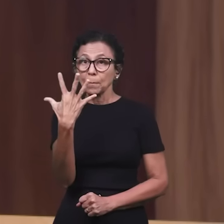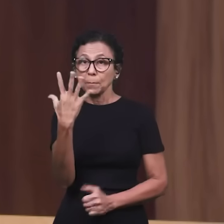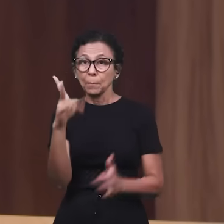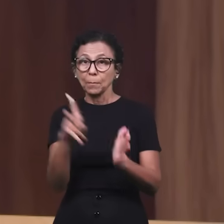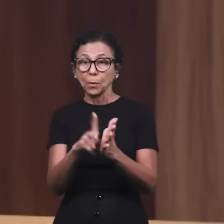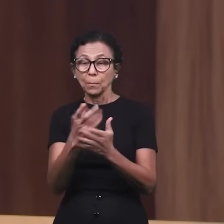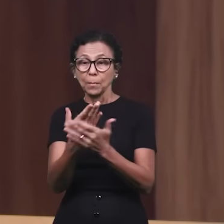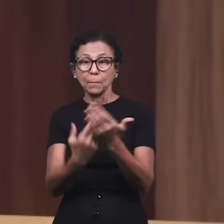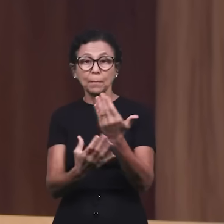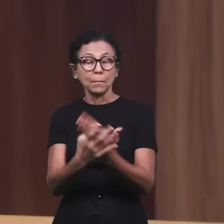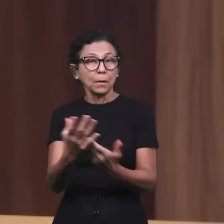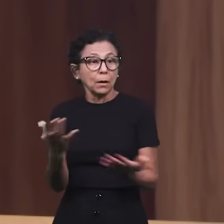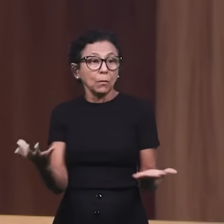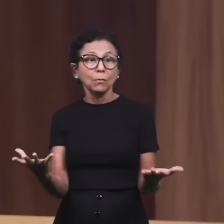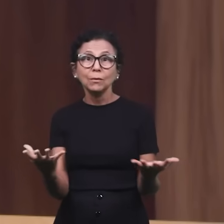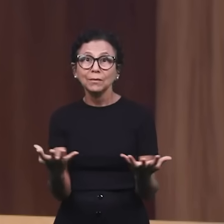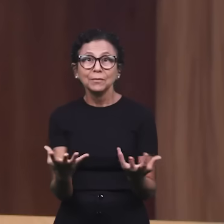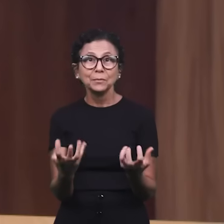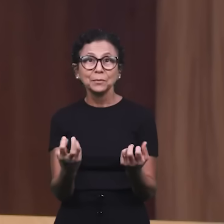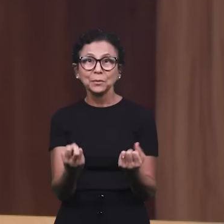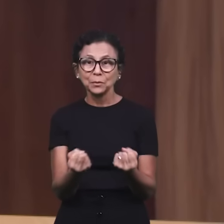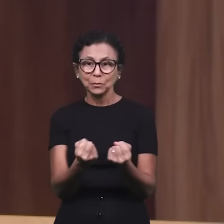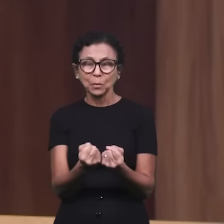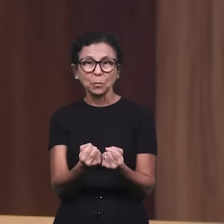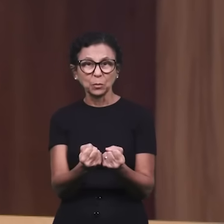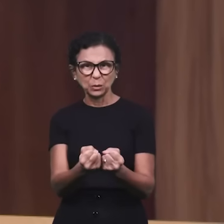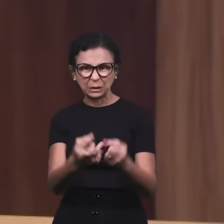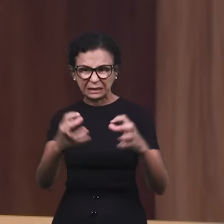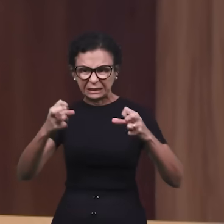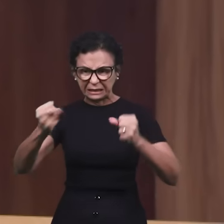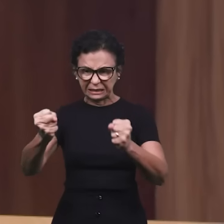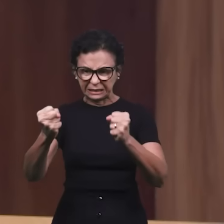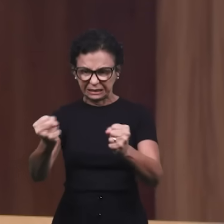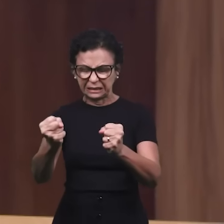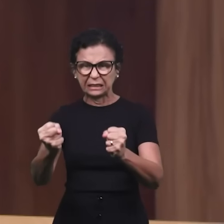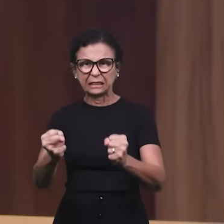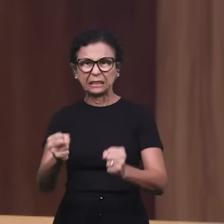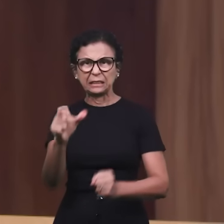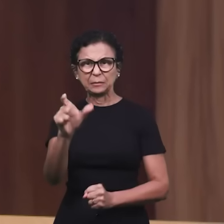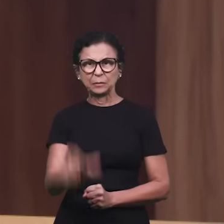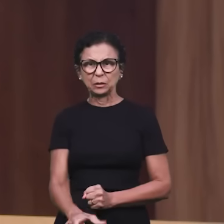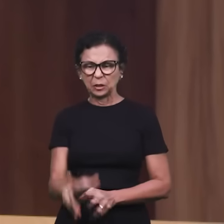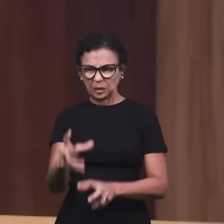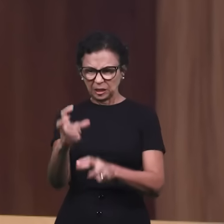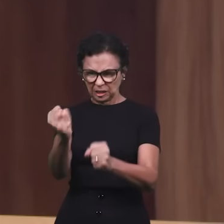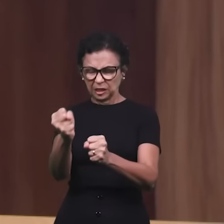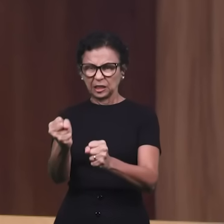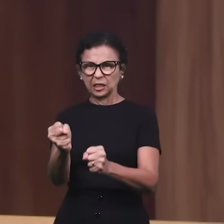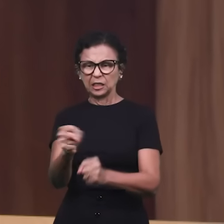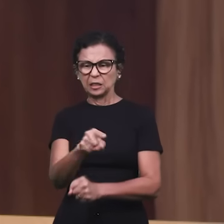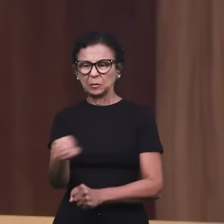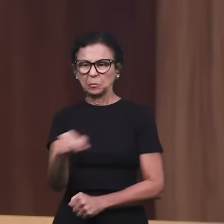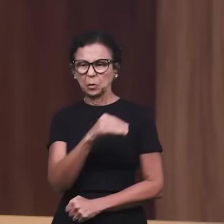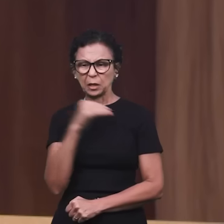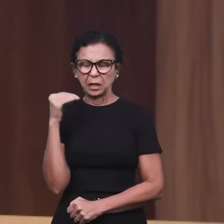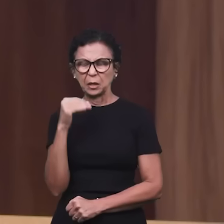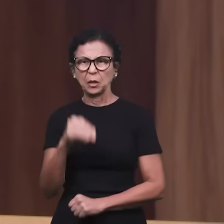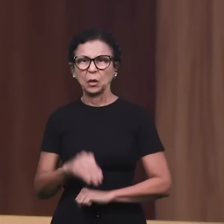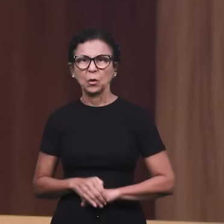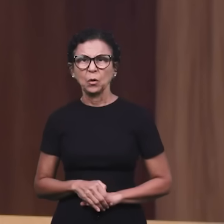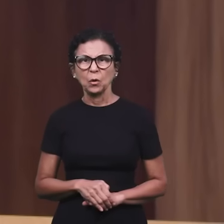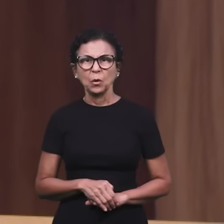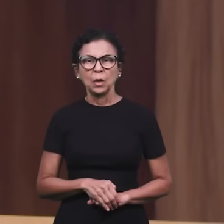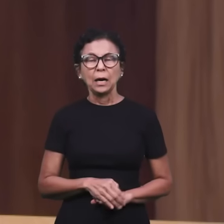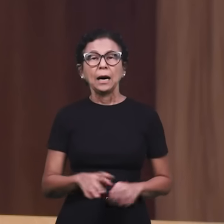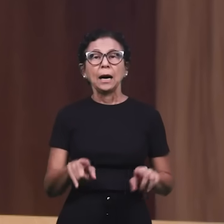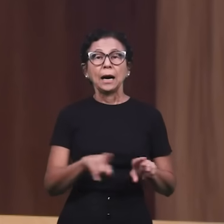significativo, porque Uhum. isso é uma agressividade muito grande. E quando ele viu o egípcio maltratando um irmão